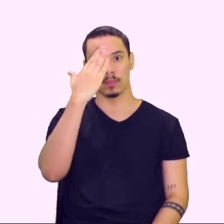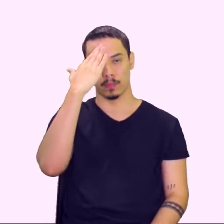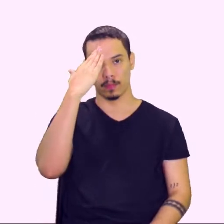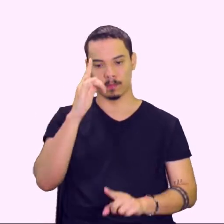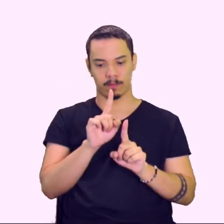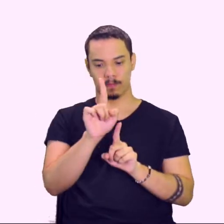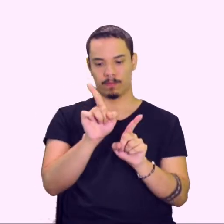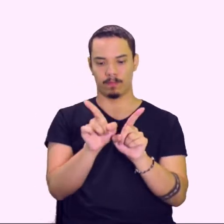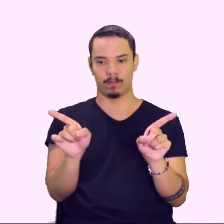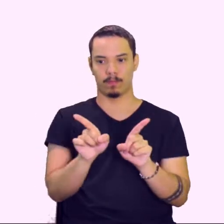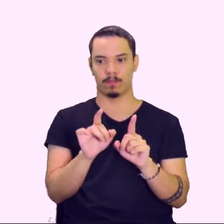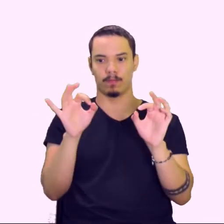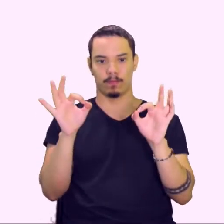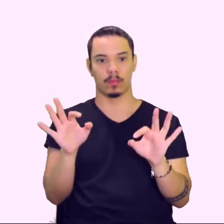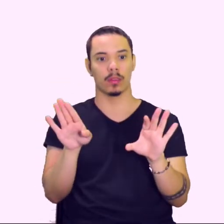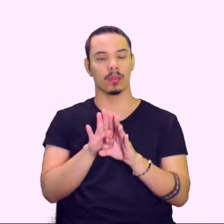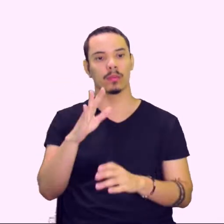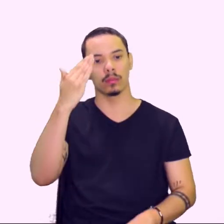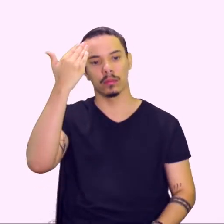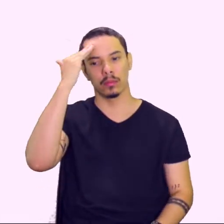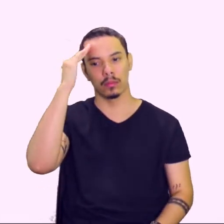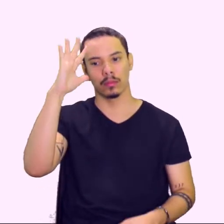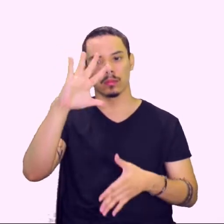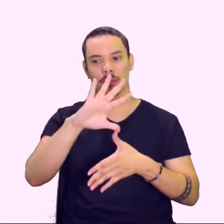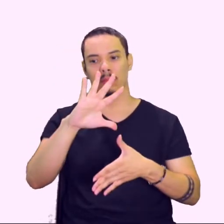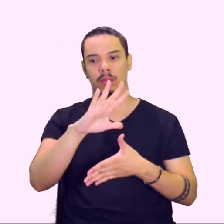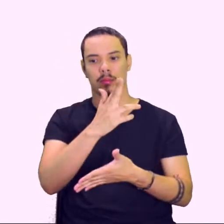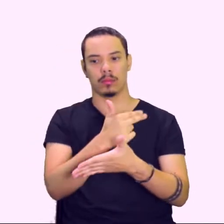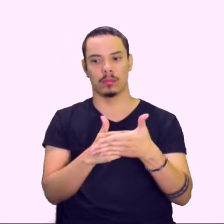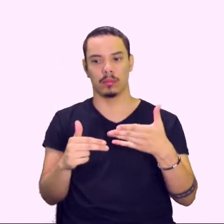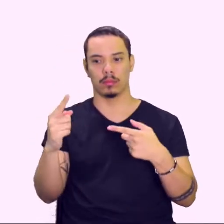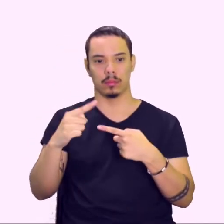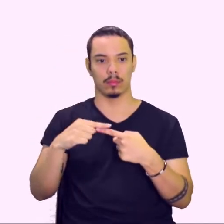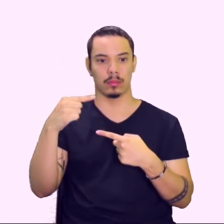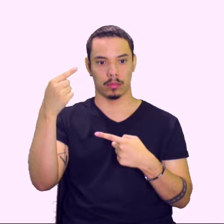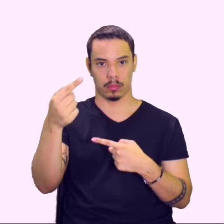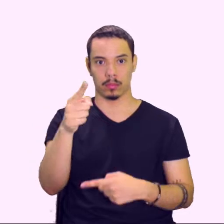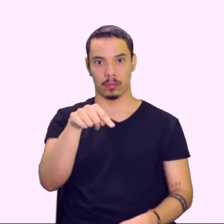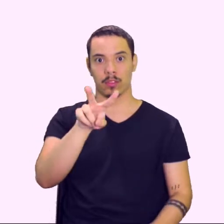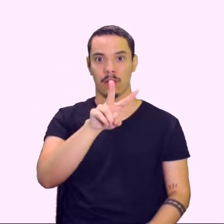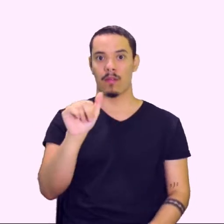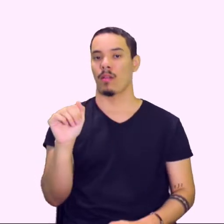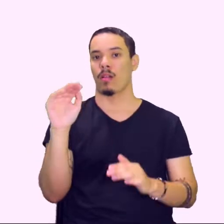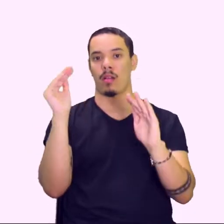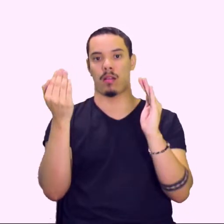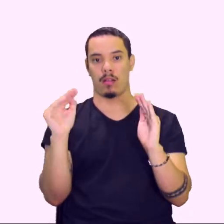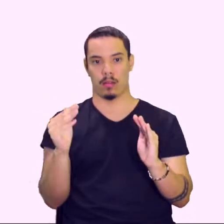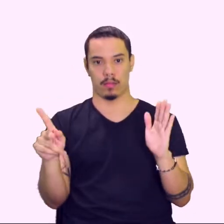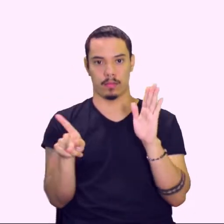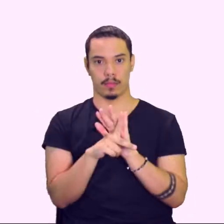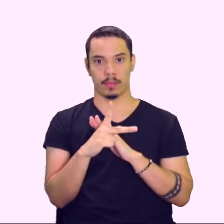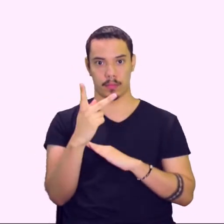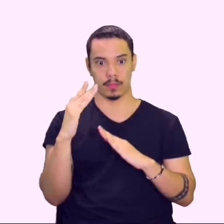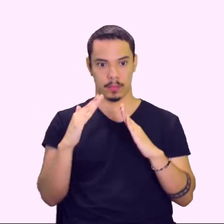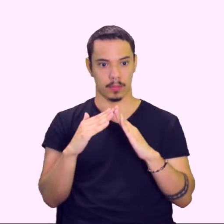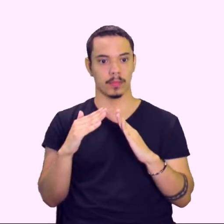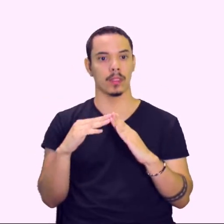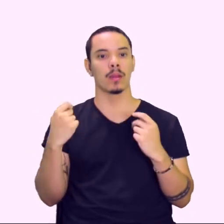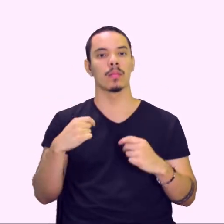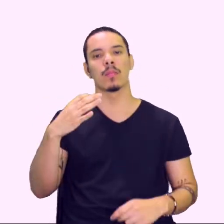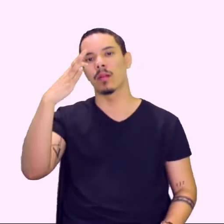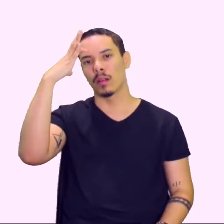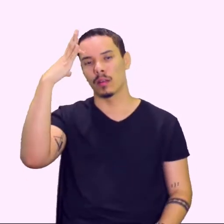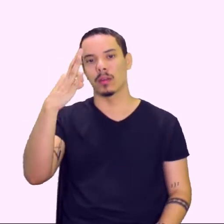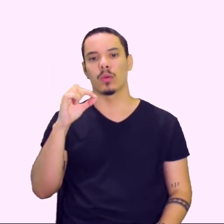Isso. E também, para interpretar esse mapinha, que depois ele vai analisar mais em casa, ele tem que fazer a leitura